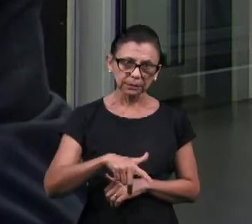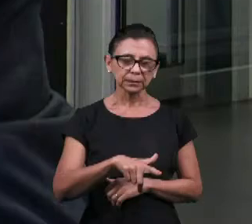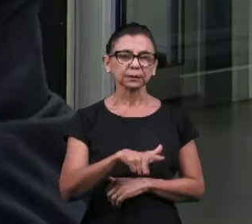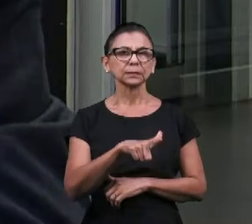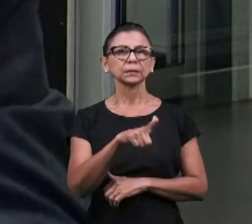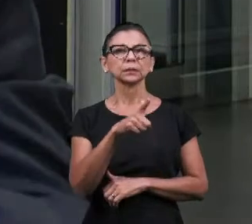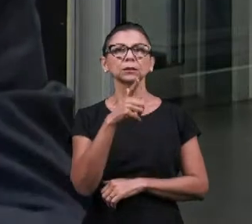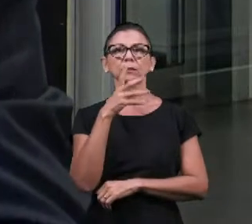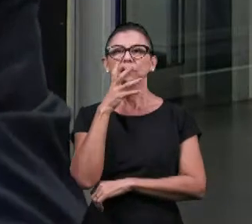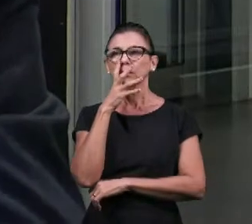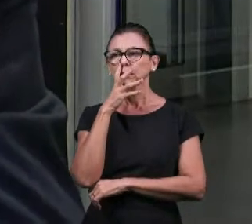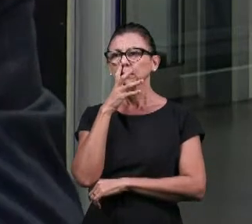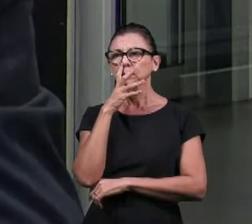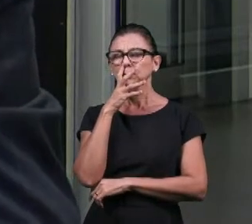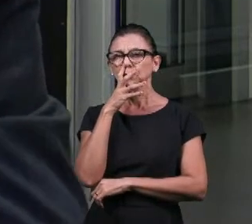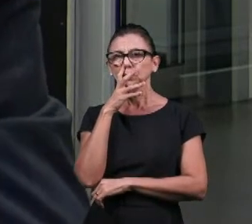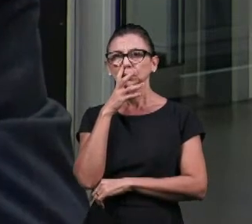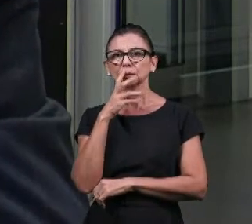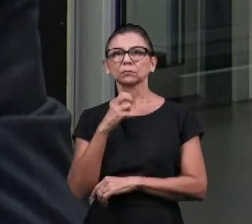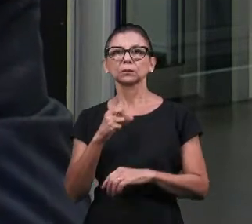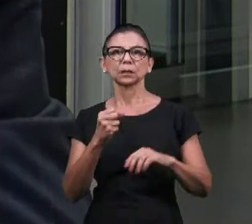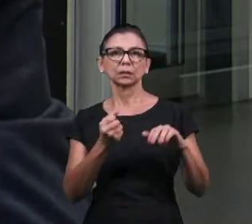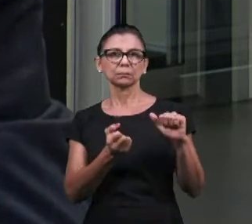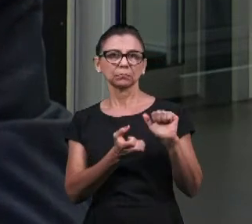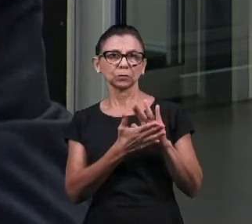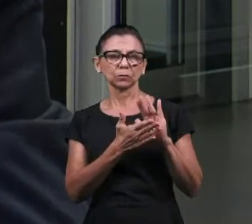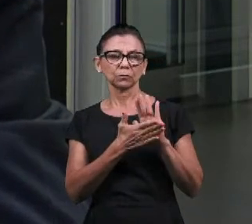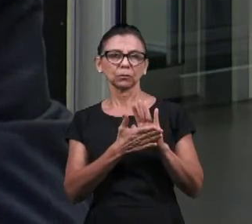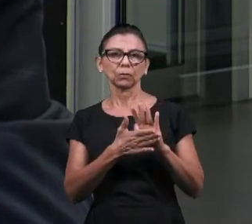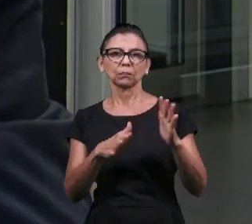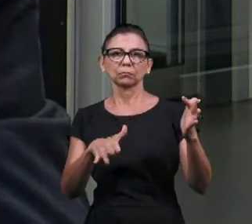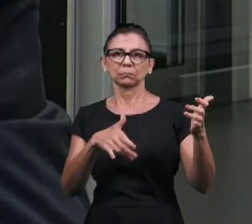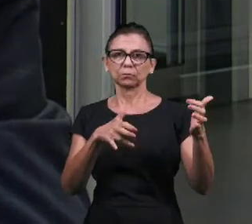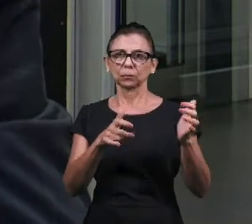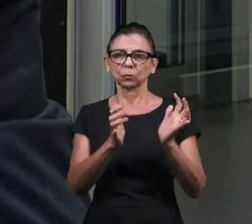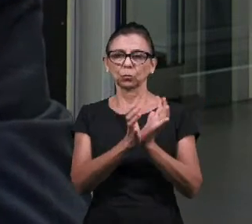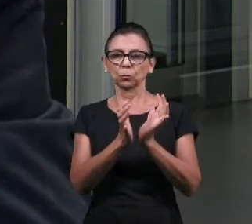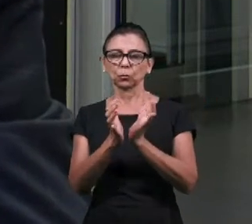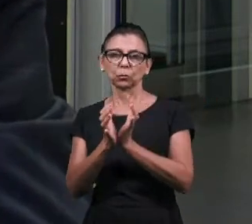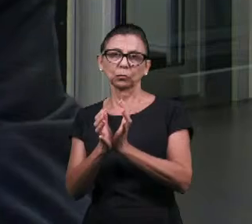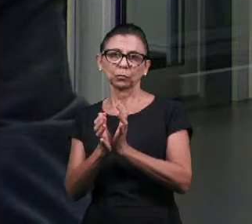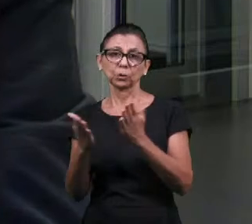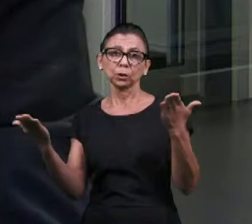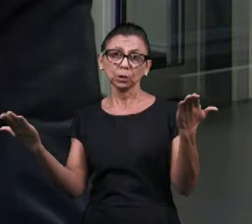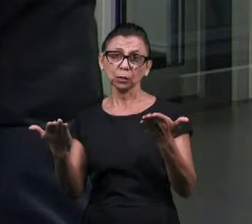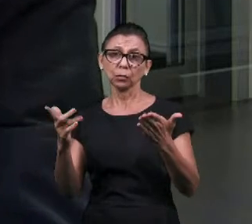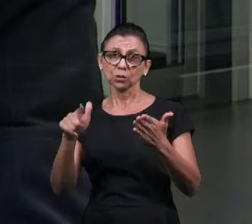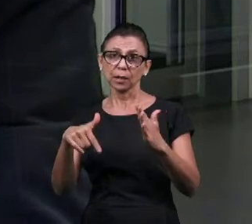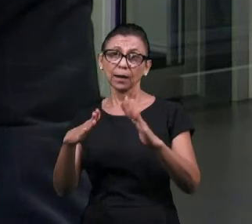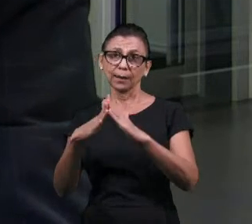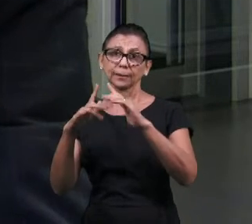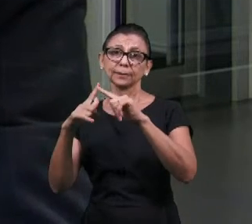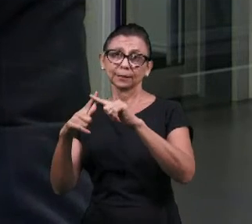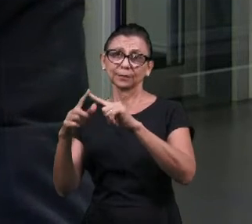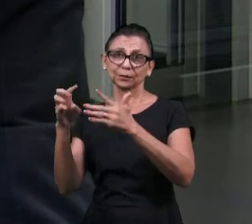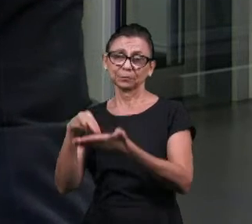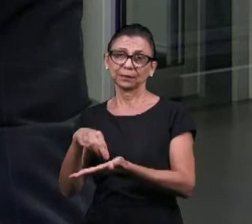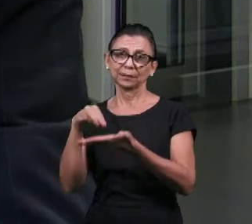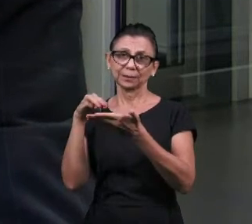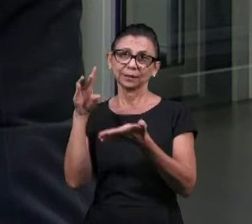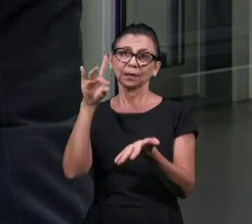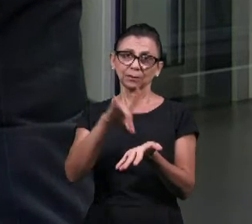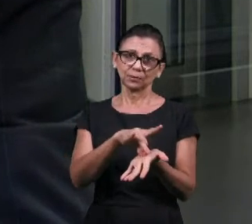Dessa varanda é o que nós temos hoje, né? A igreja de Moby Dick. Dali eu saí, vim